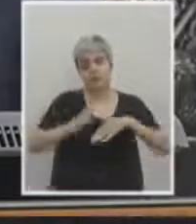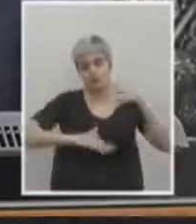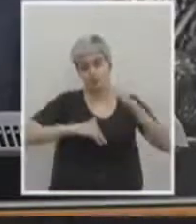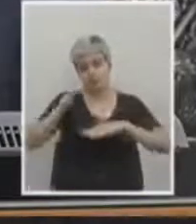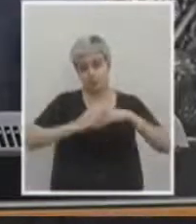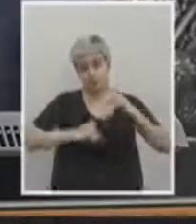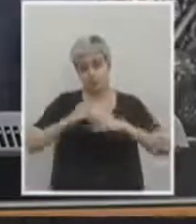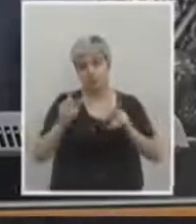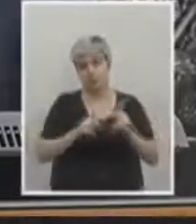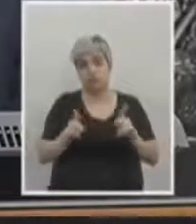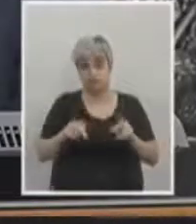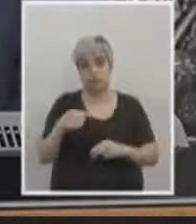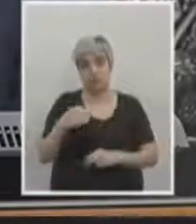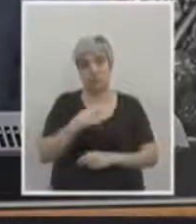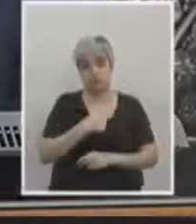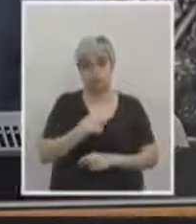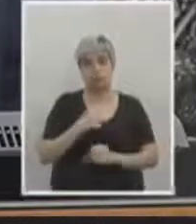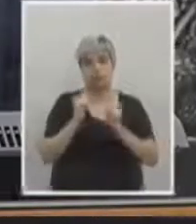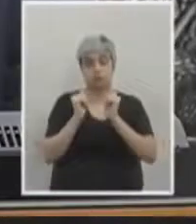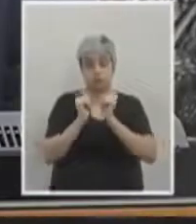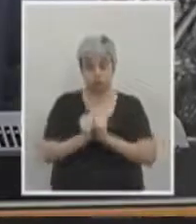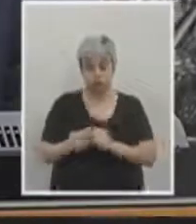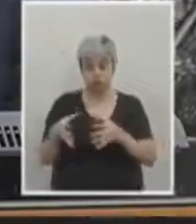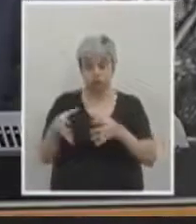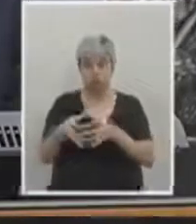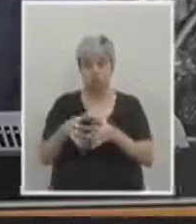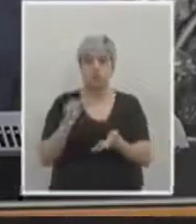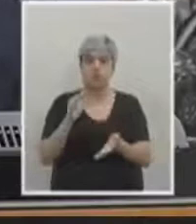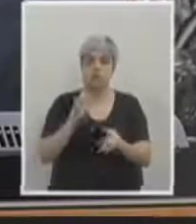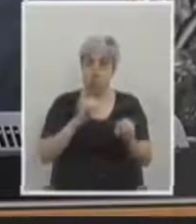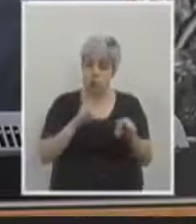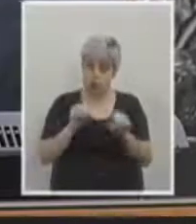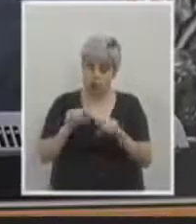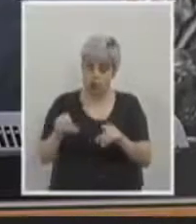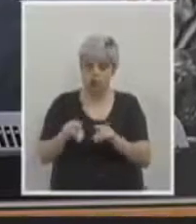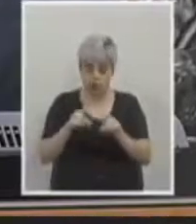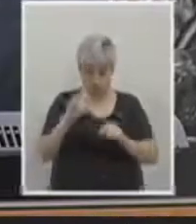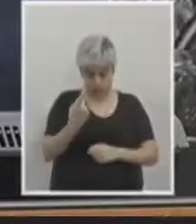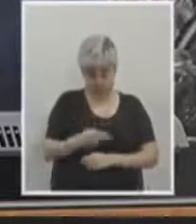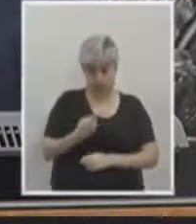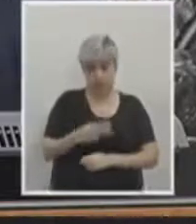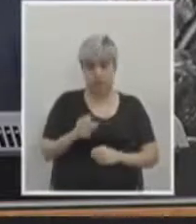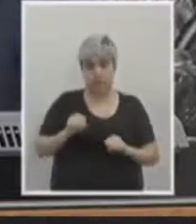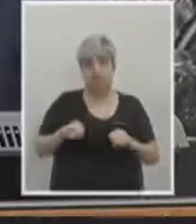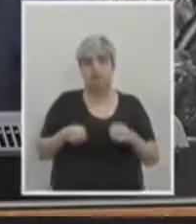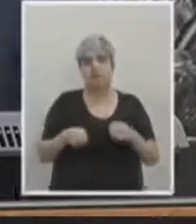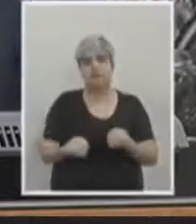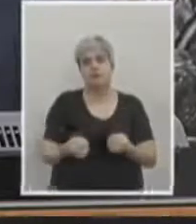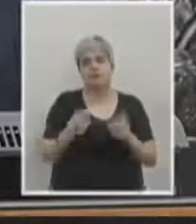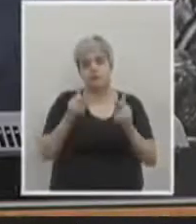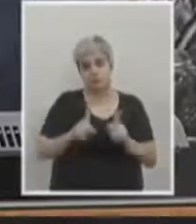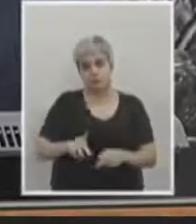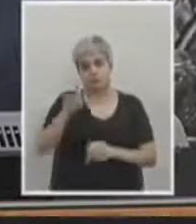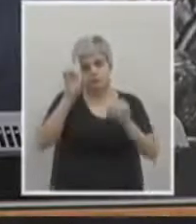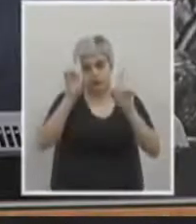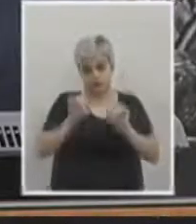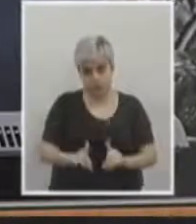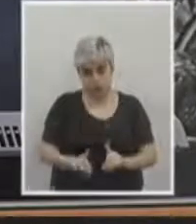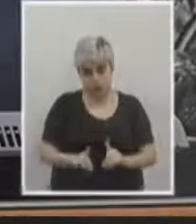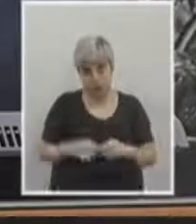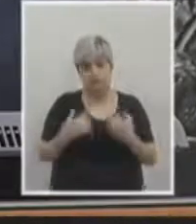sou das duas comissões, da Comissão de Educação e dessa comissão, da Comissão de Defesa dos Direitos da Pessoa com Deficiência.